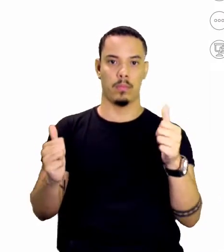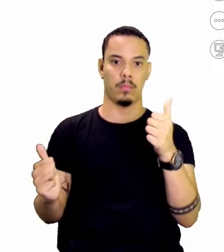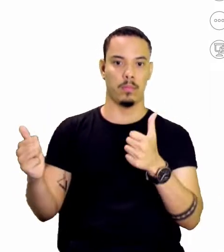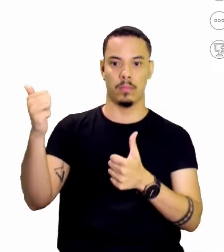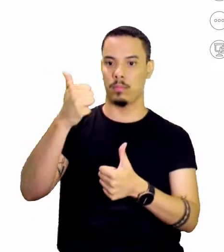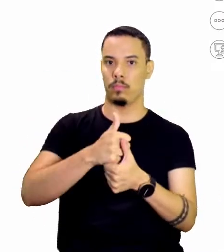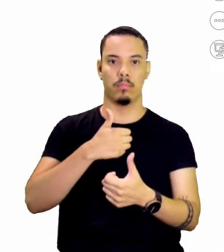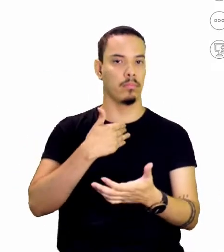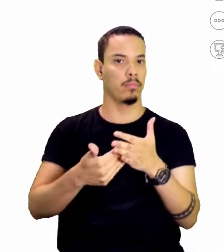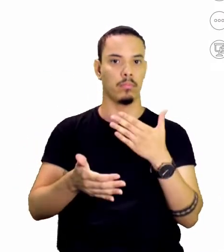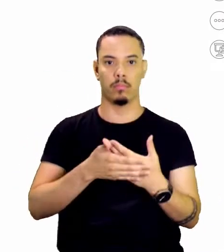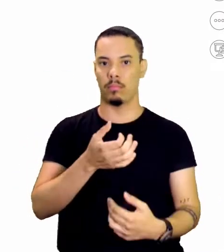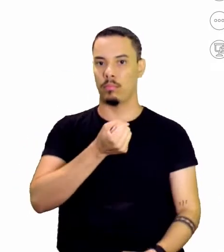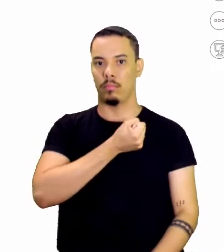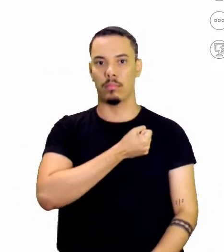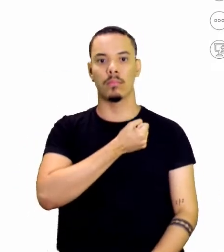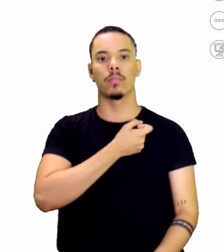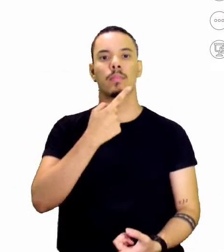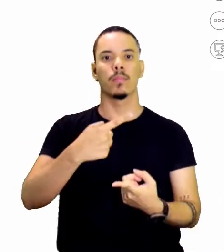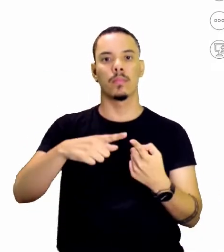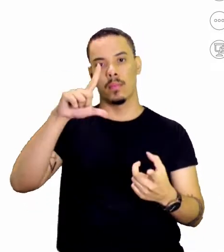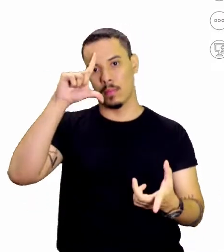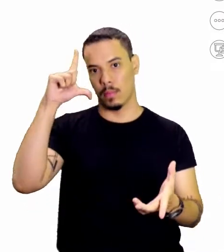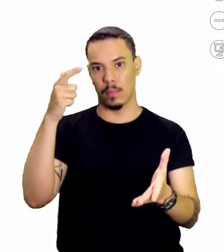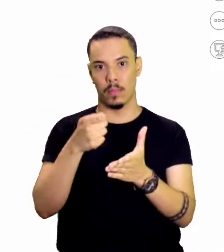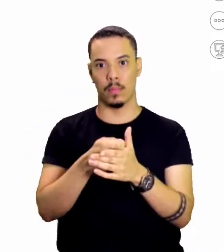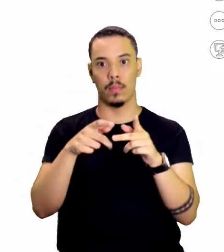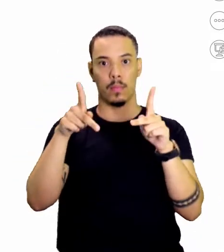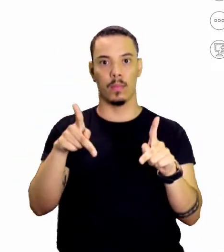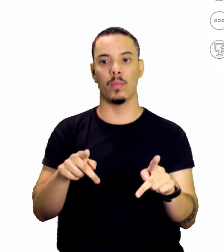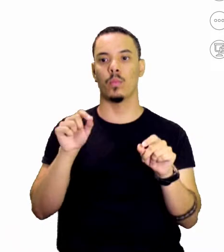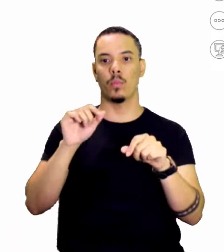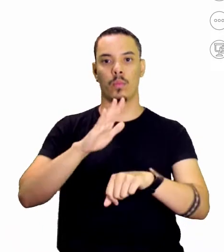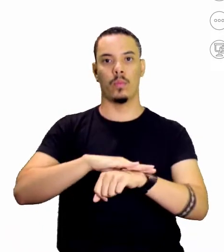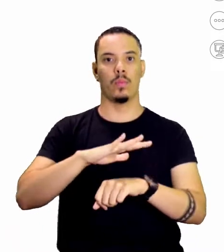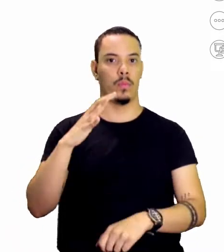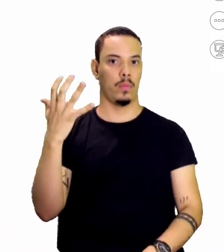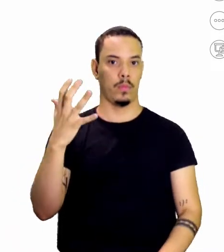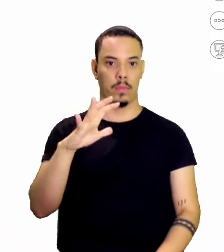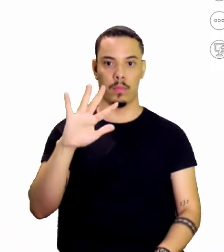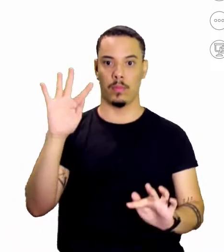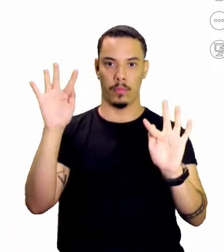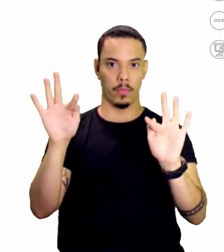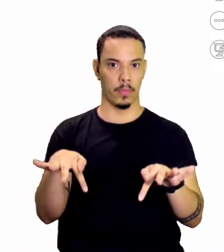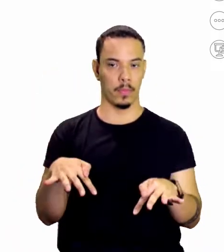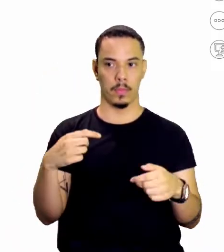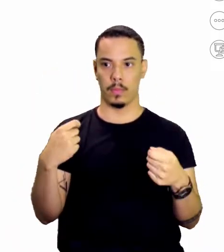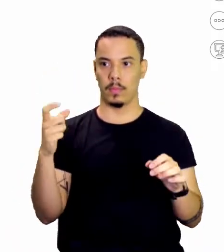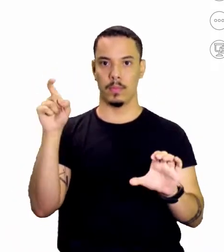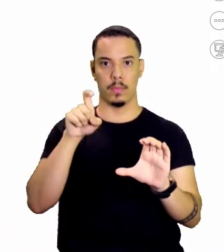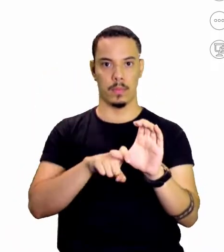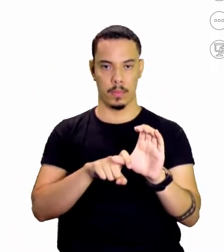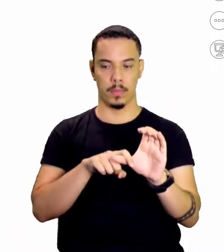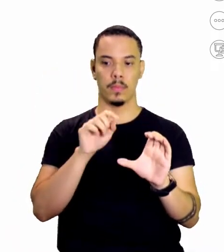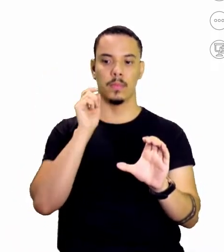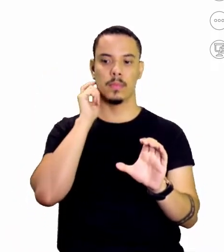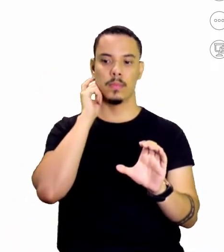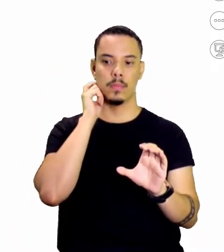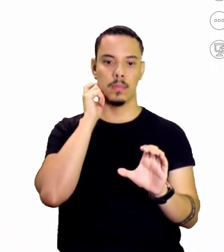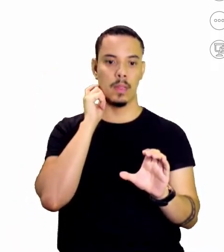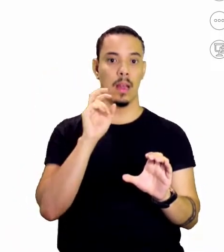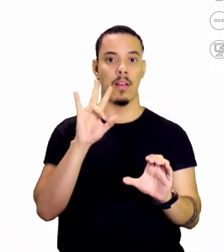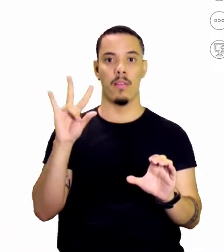substituída por qualquer Valor somente para determinar a posição que é o tem uma condição final Depende de tempo vai passando